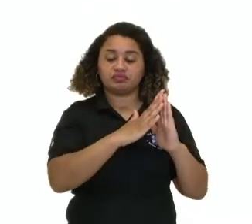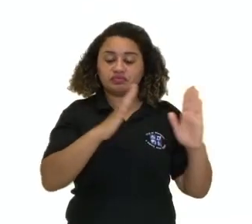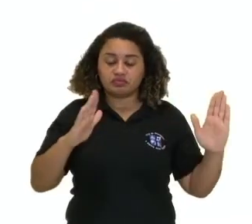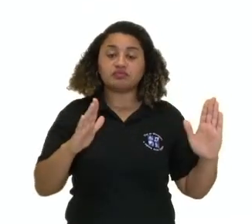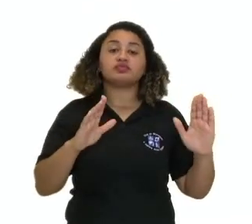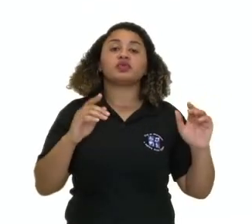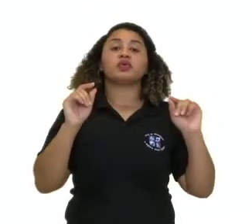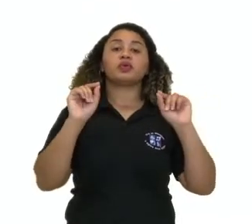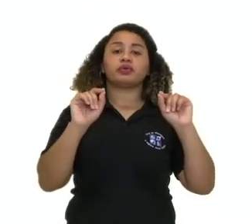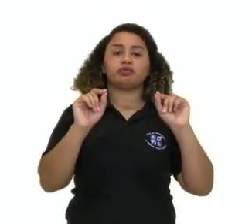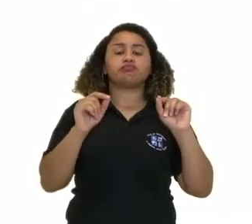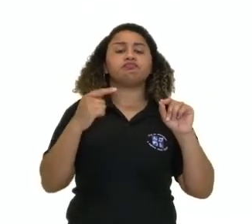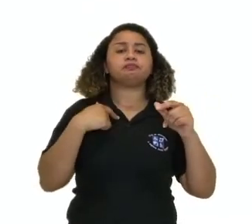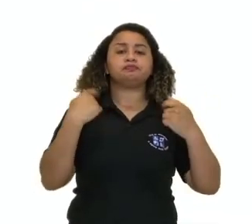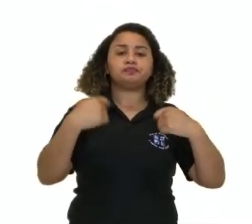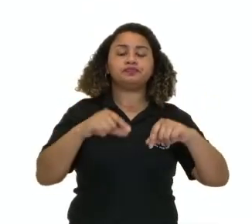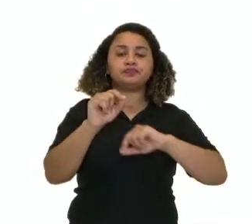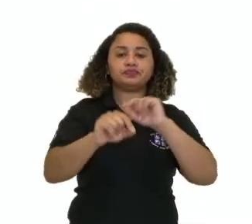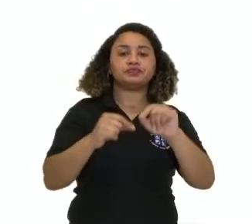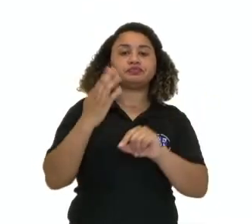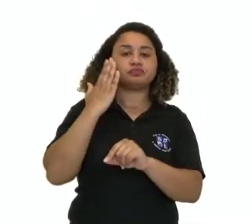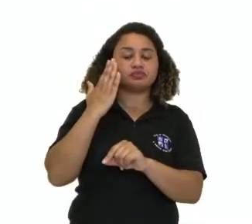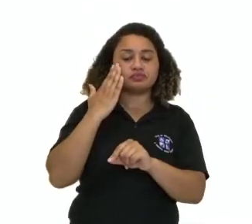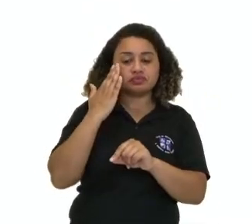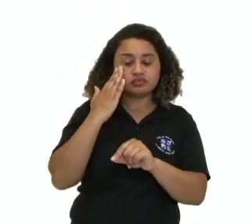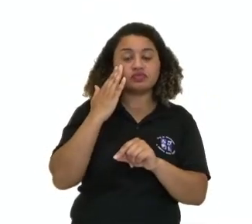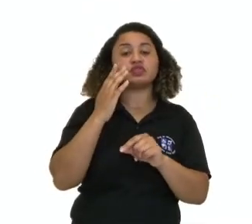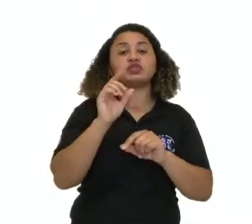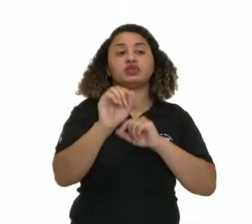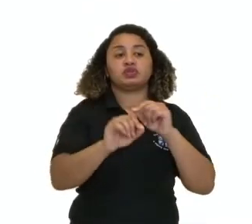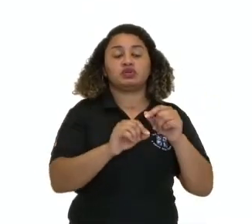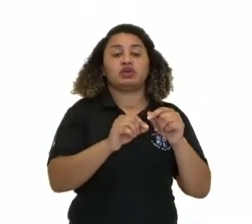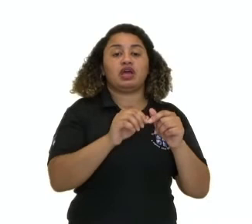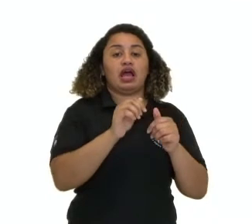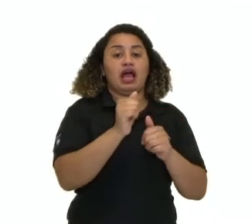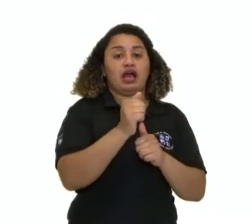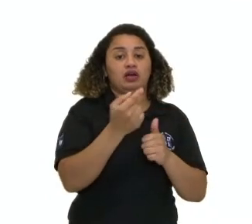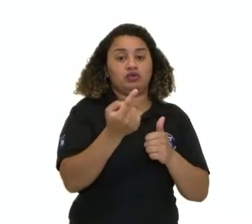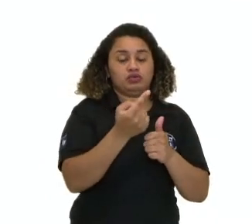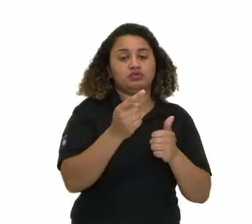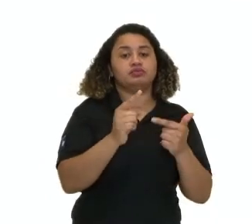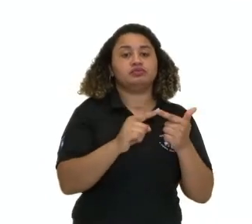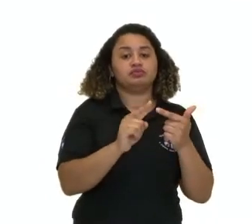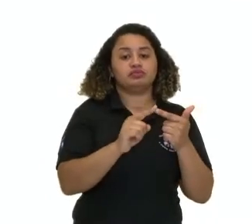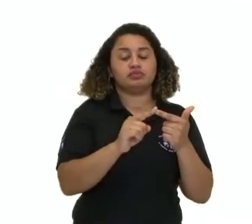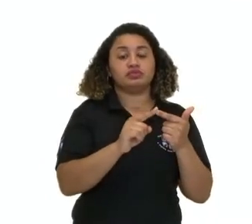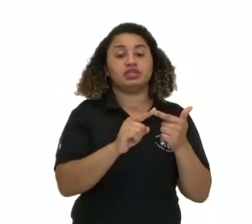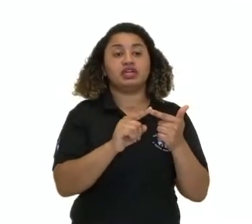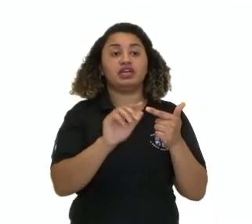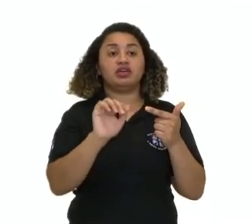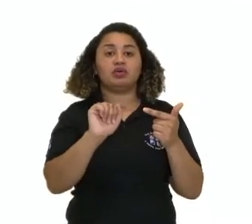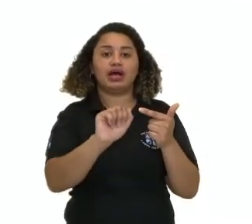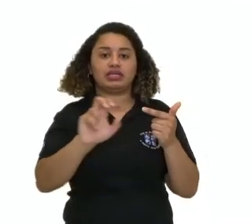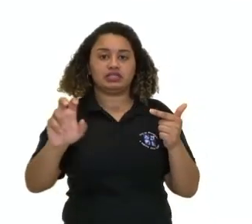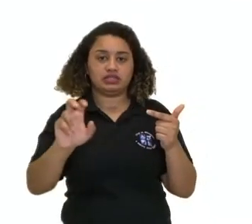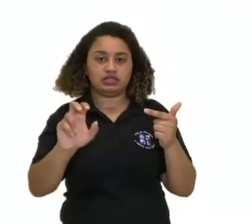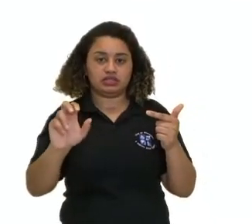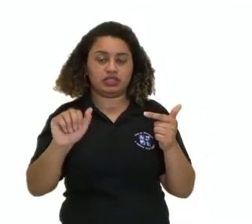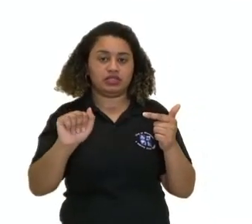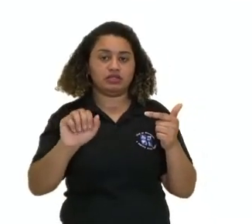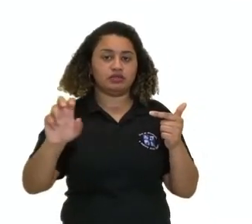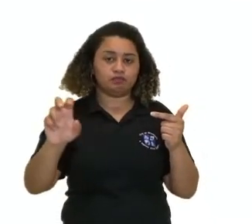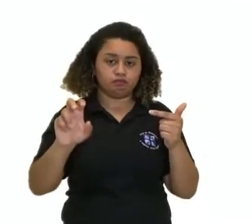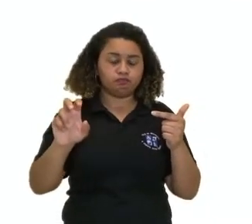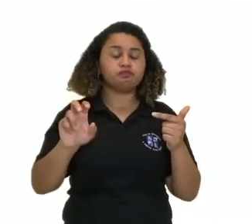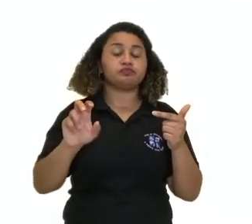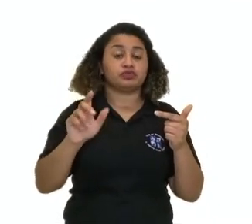eu já tinha adiantado para vocês, conhecer o primeiro termo e o quinto termo, né? O A1 e